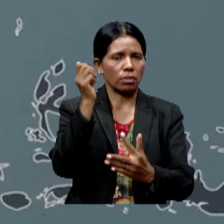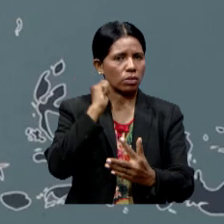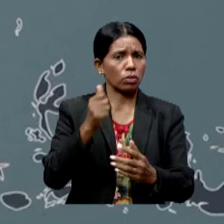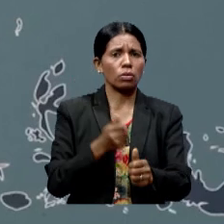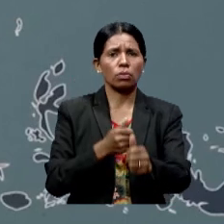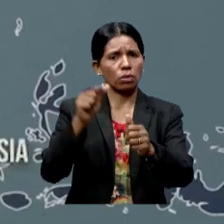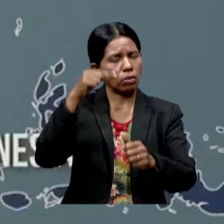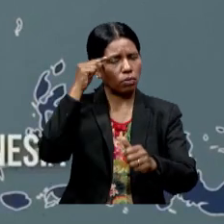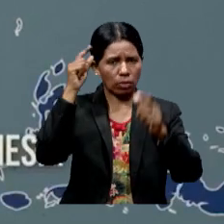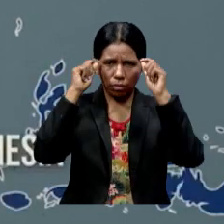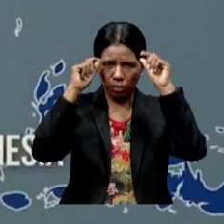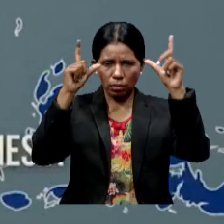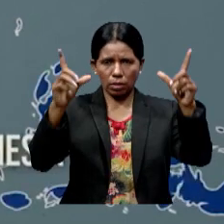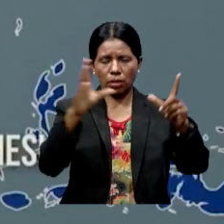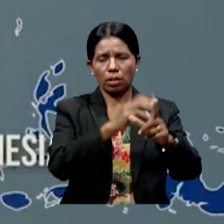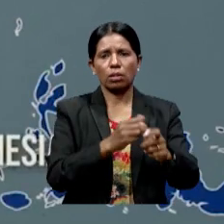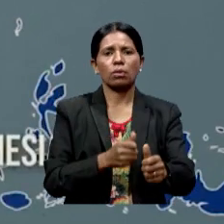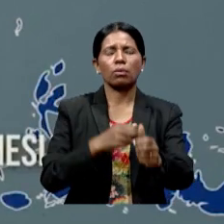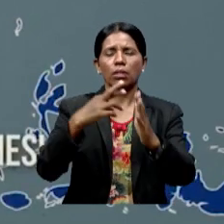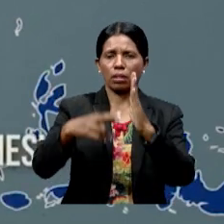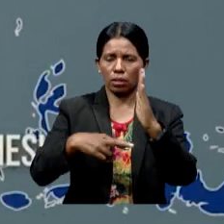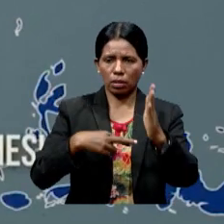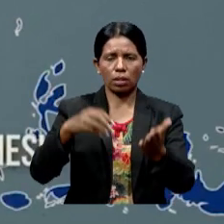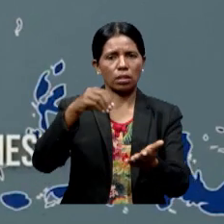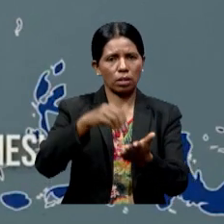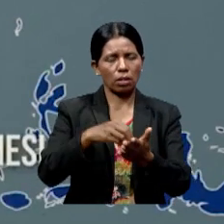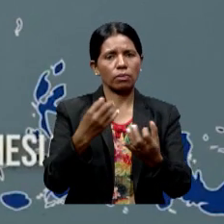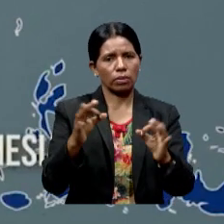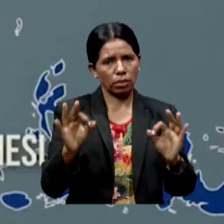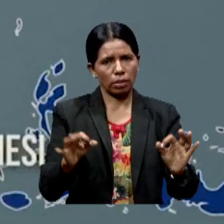governo Timor-Leste, preenche critéria nebe hatur tia ona.